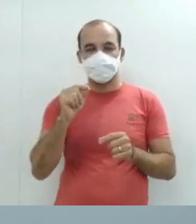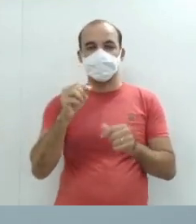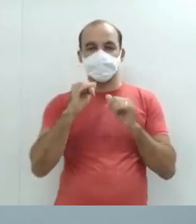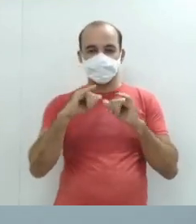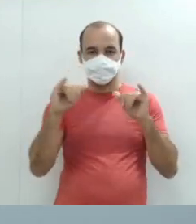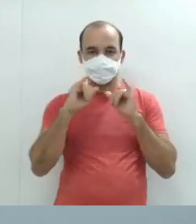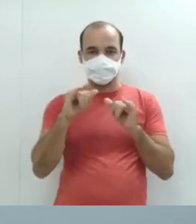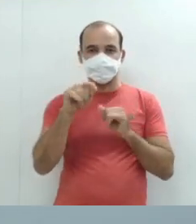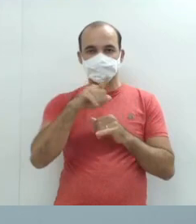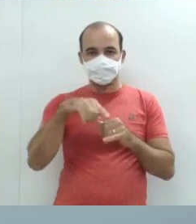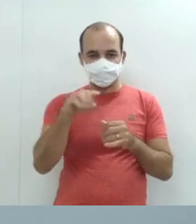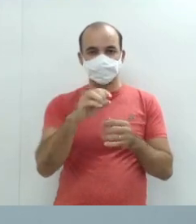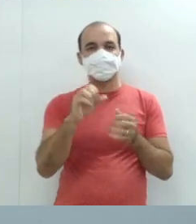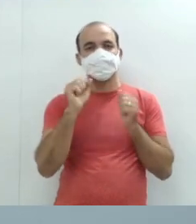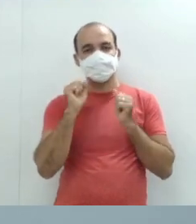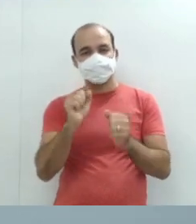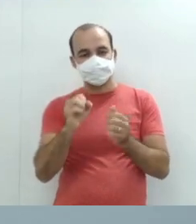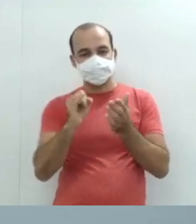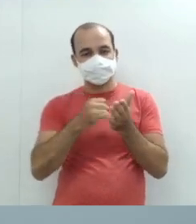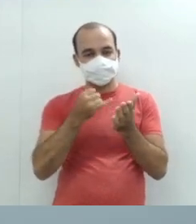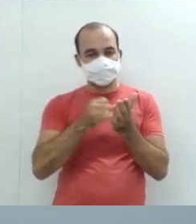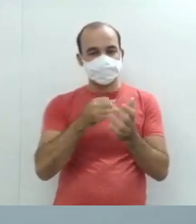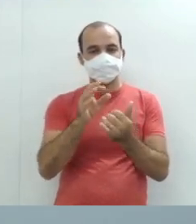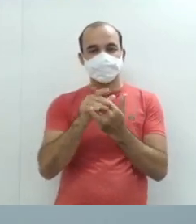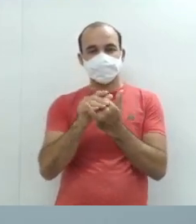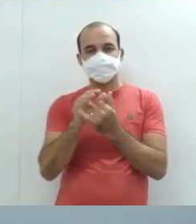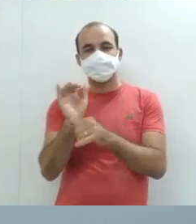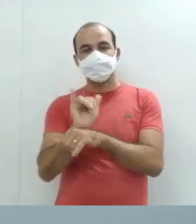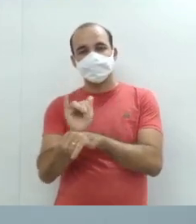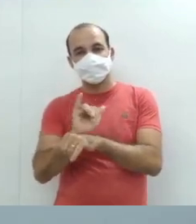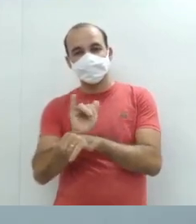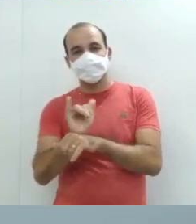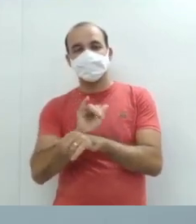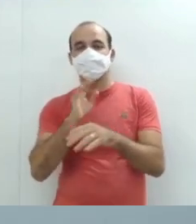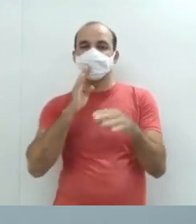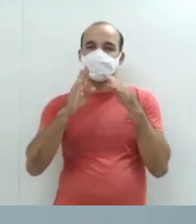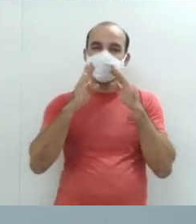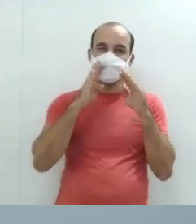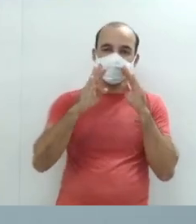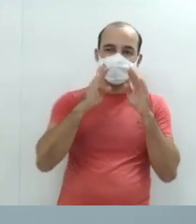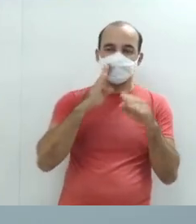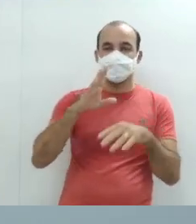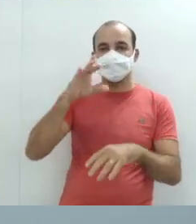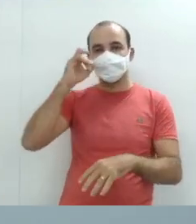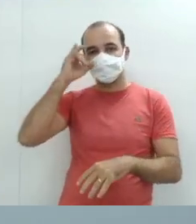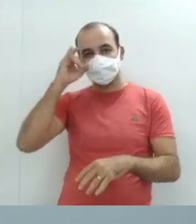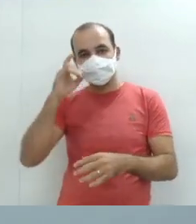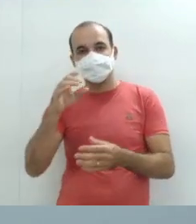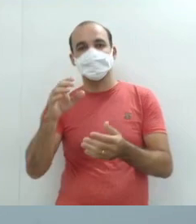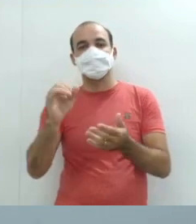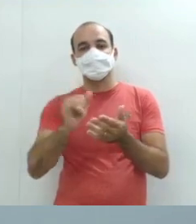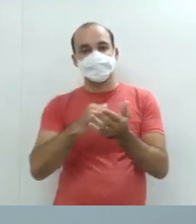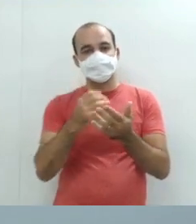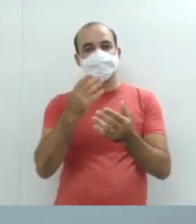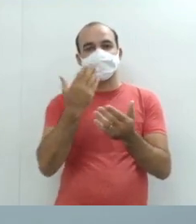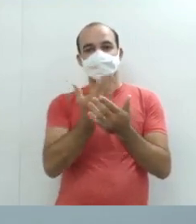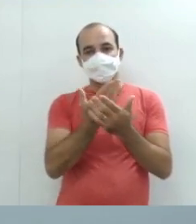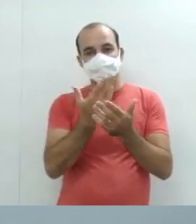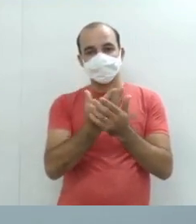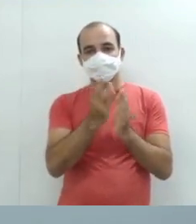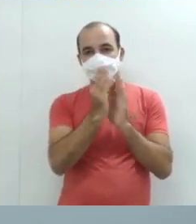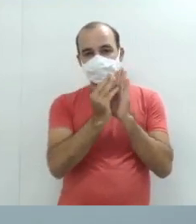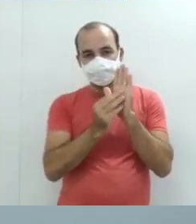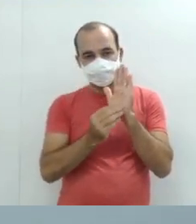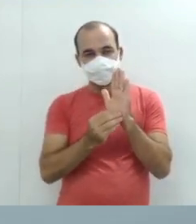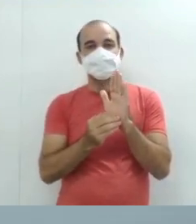ali fazer a sua inscrição, tanto no Facebook quanto no Instagram. Baixe o aplicativo do